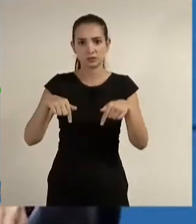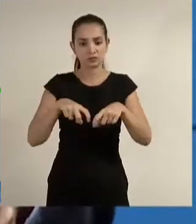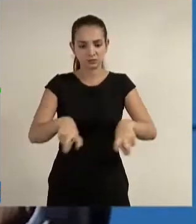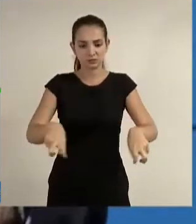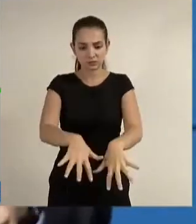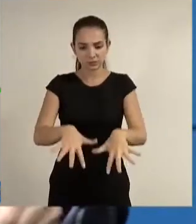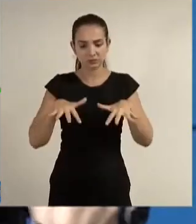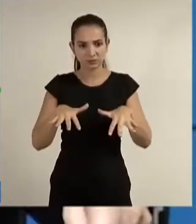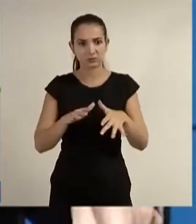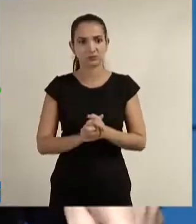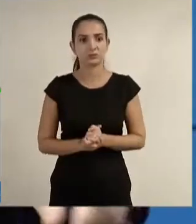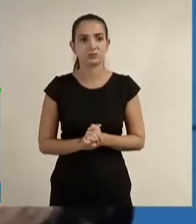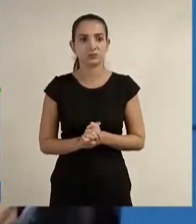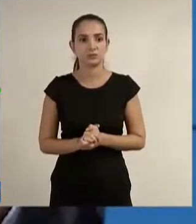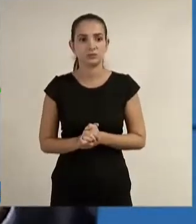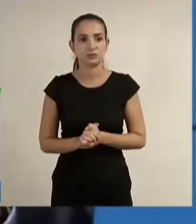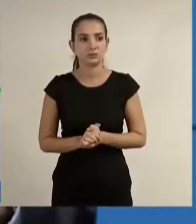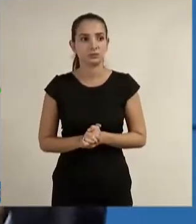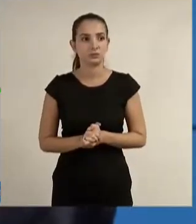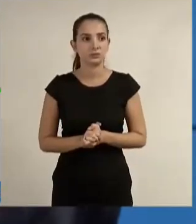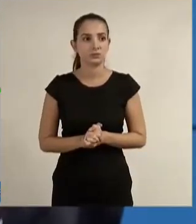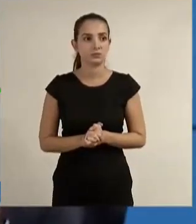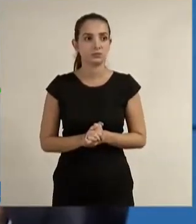Eu gostaria de